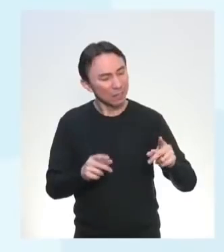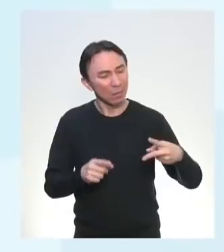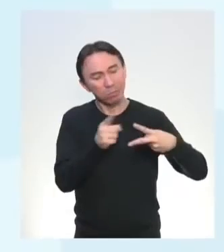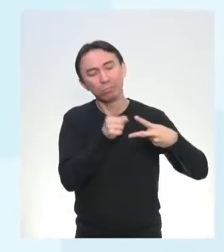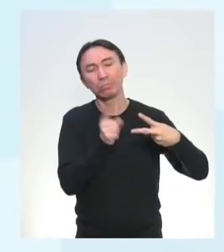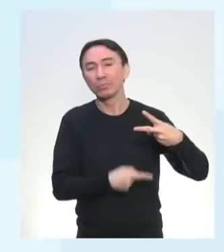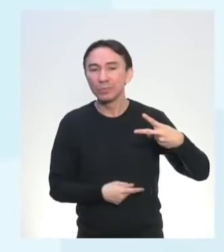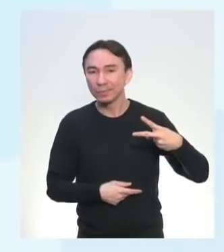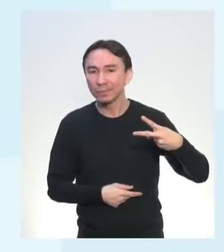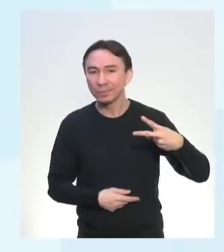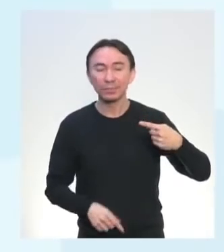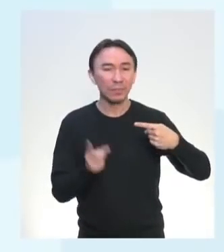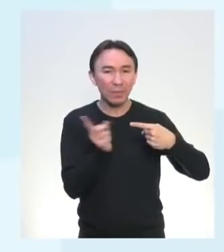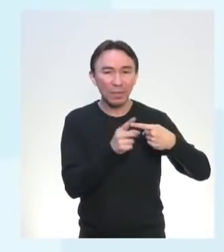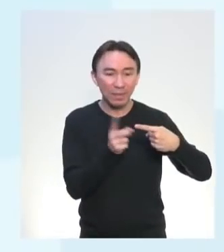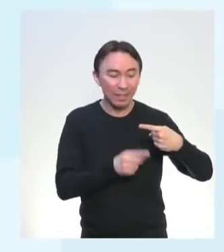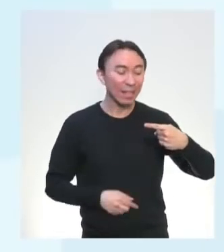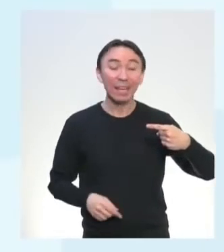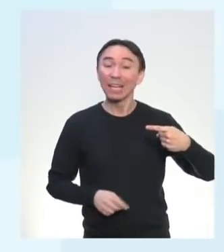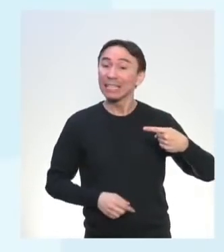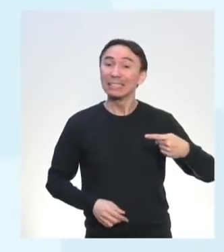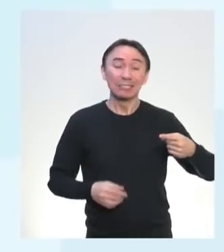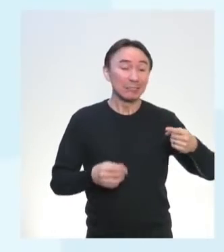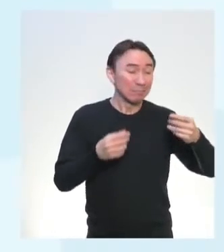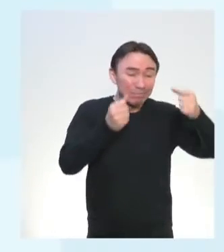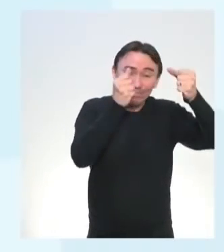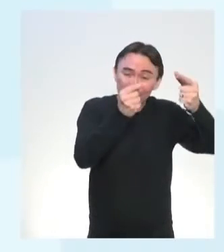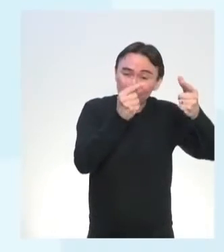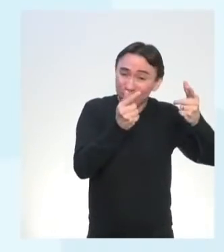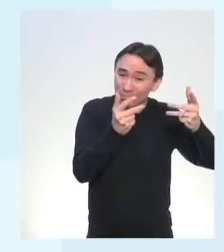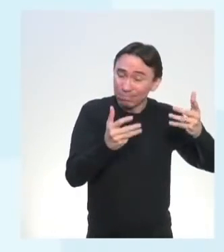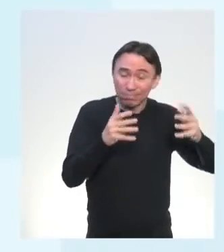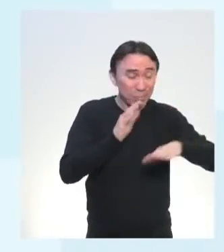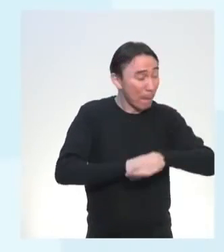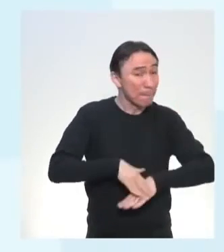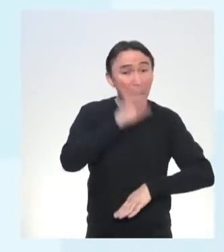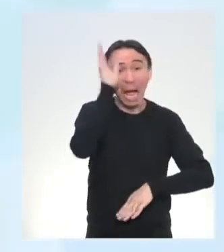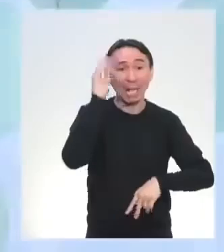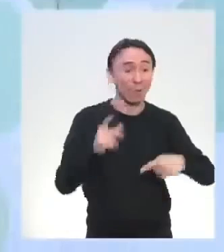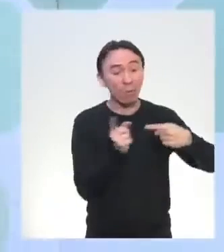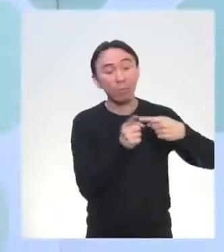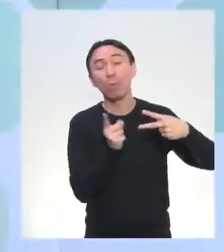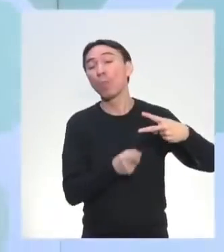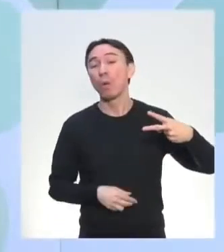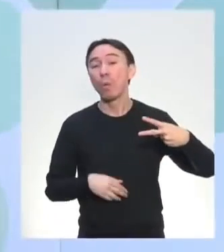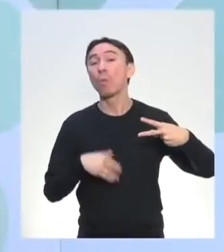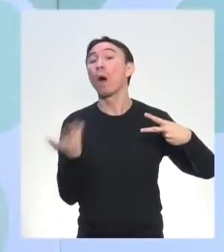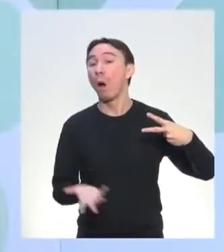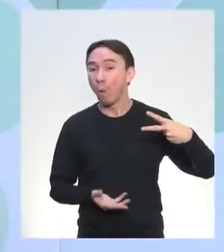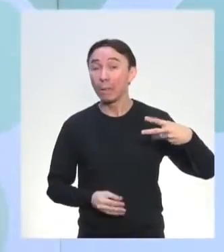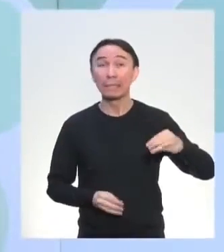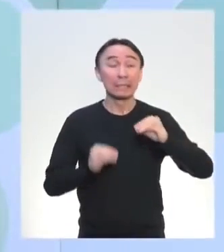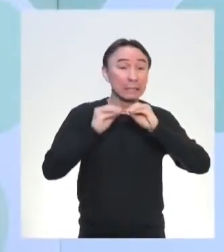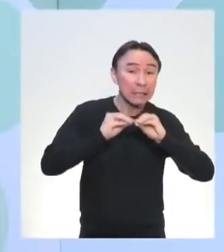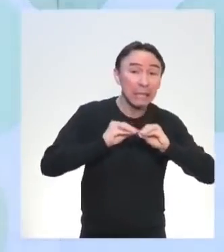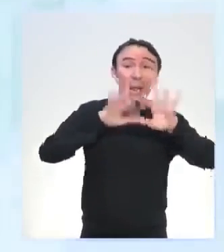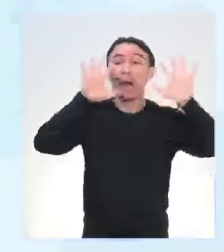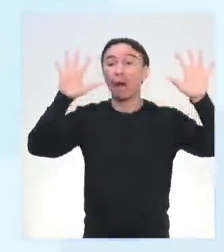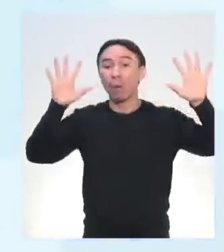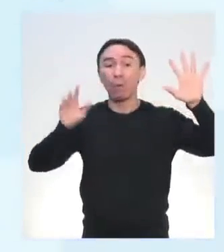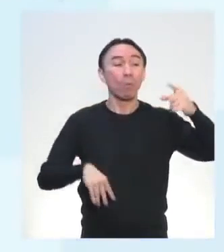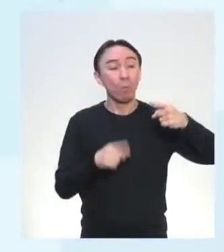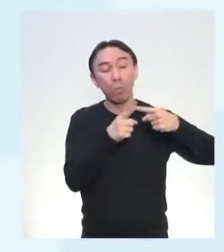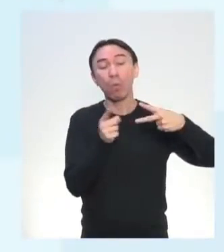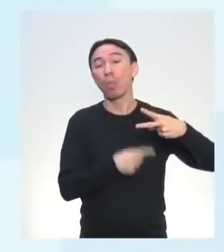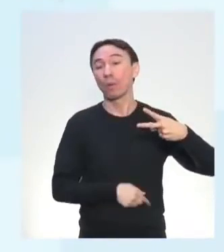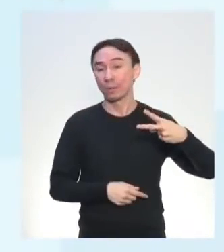das manchetes é mais explicativa? Né? Qual é aquela que traz o assunto de forma mais clara? É a